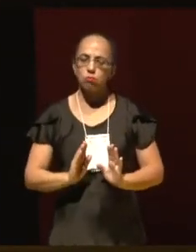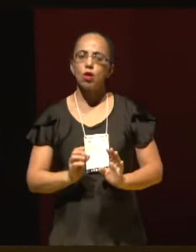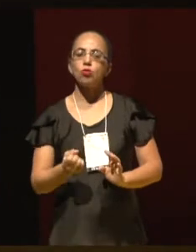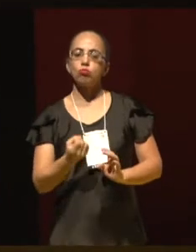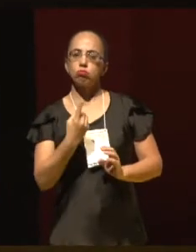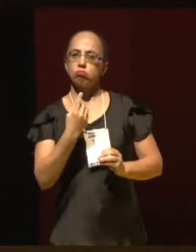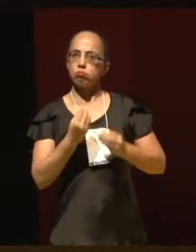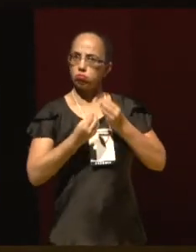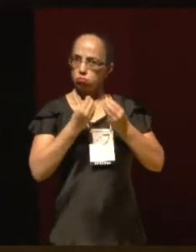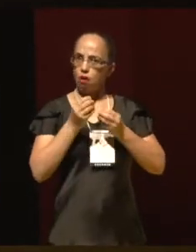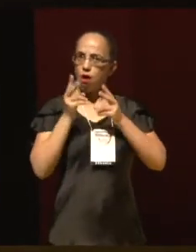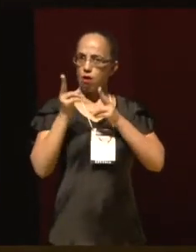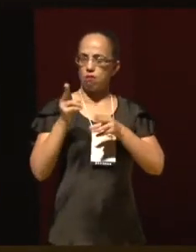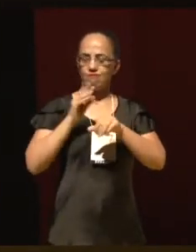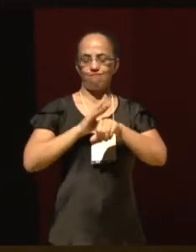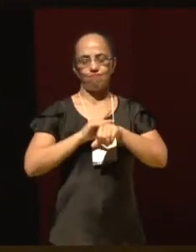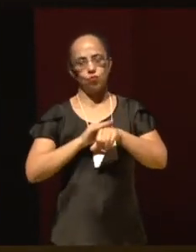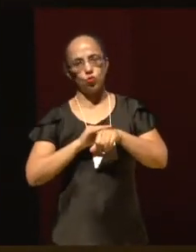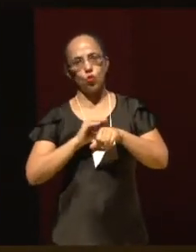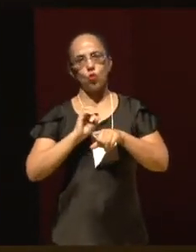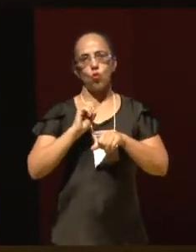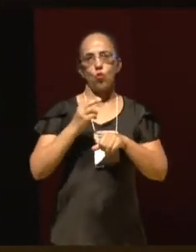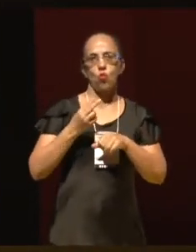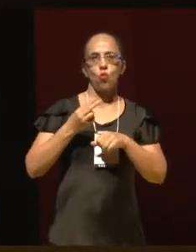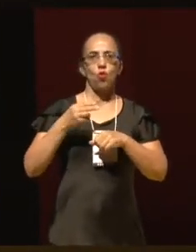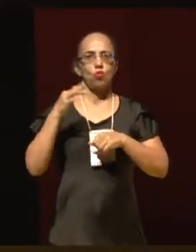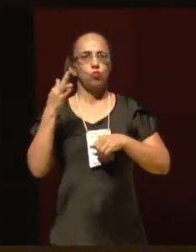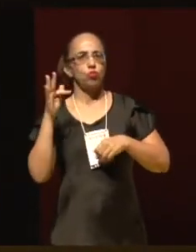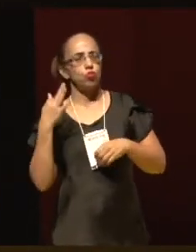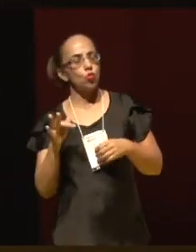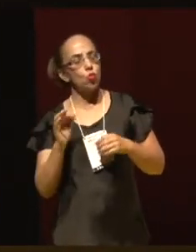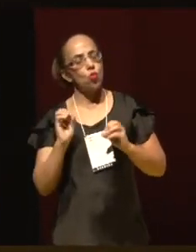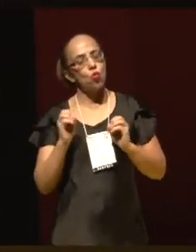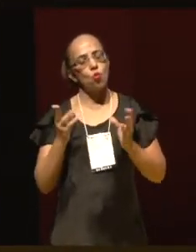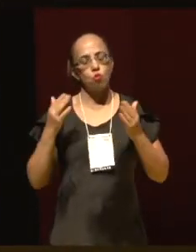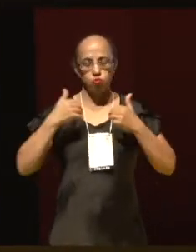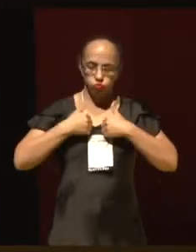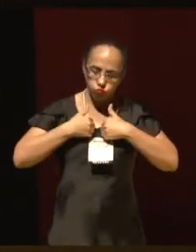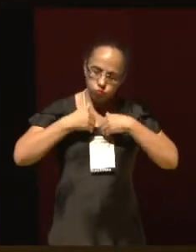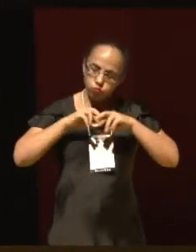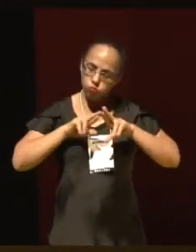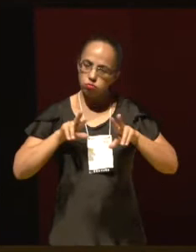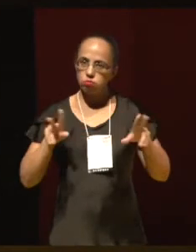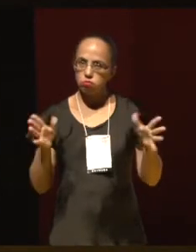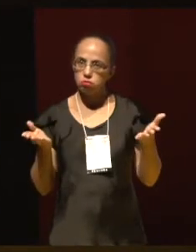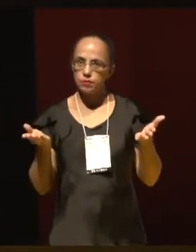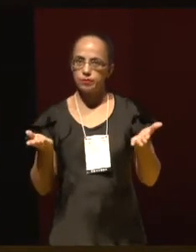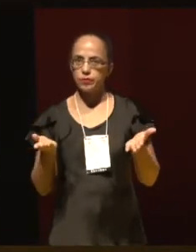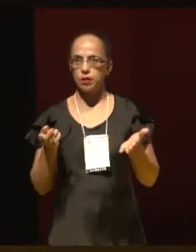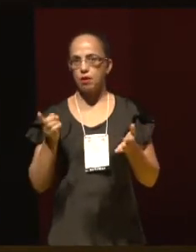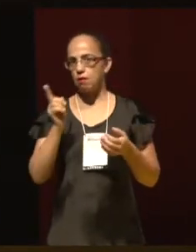Mas devemos mudar a ideia de que o transtorno, a doença, é uma punição.